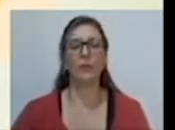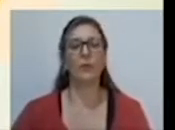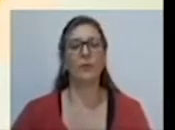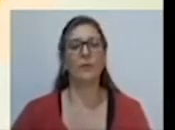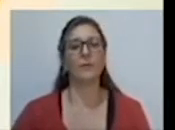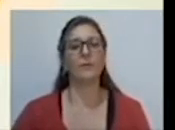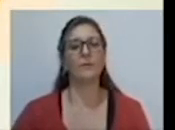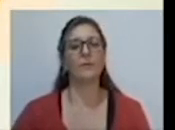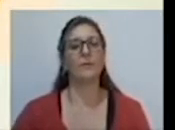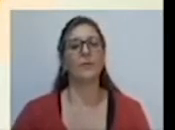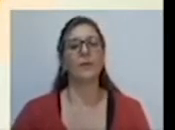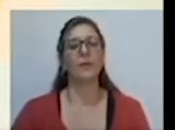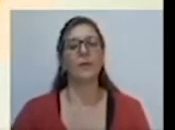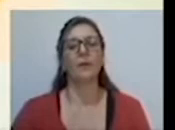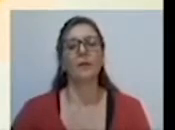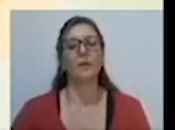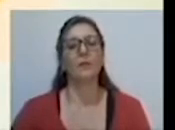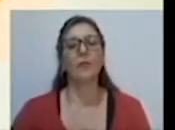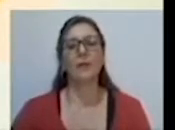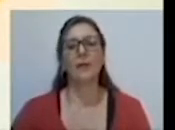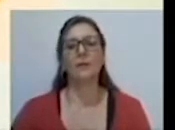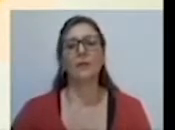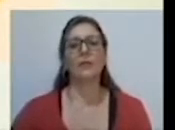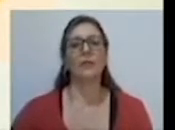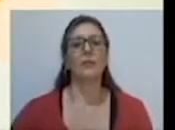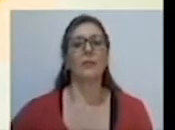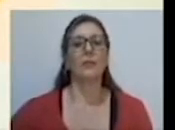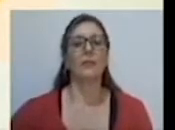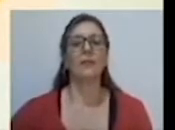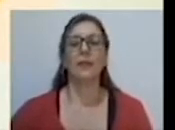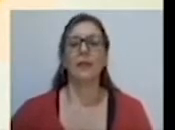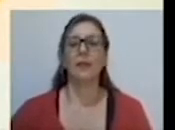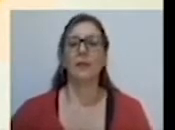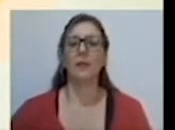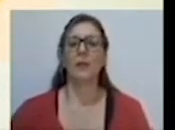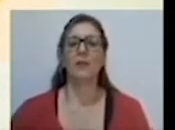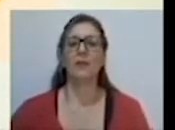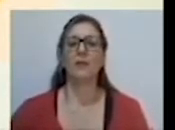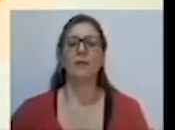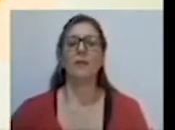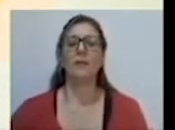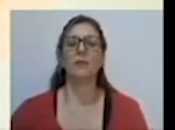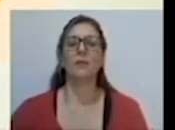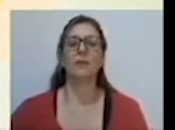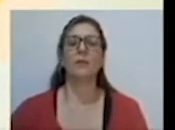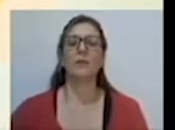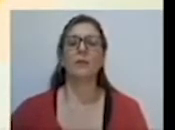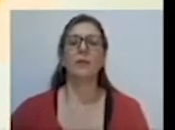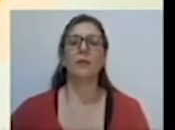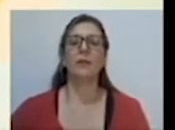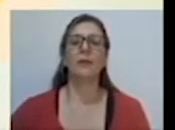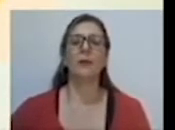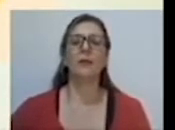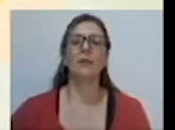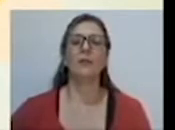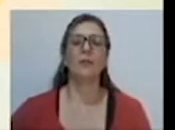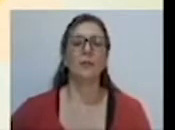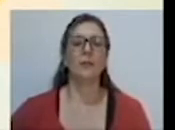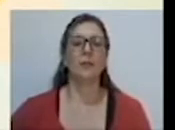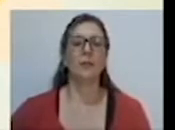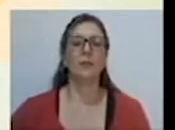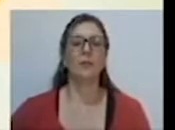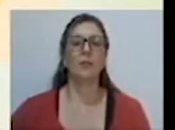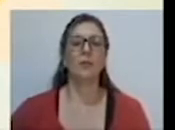dos pulmões. Dos átrios, o sangue segue para os ventrículos. Então, olhando aqui na imagem,